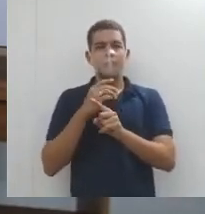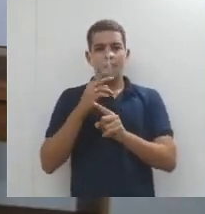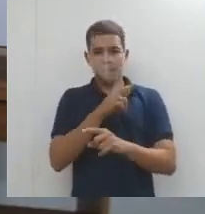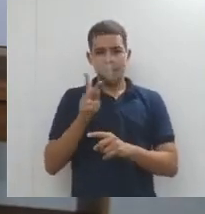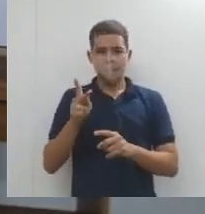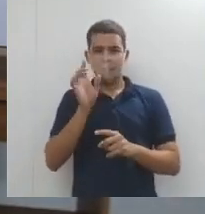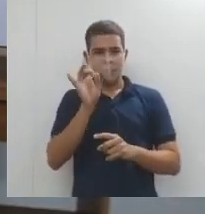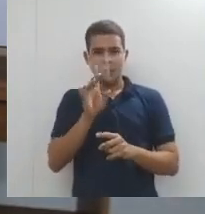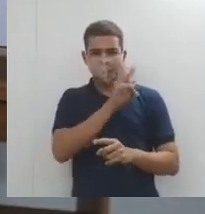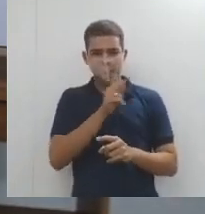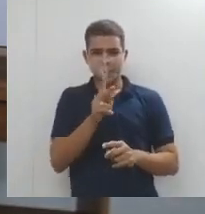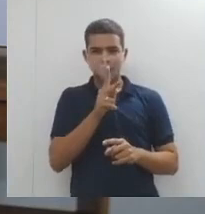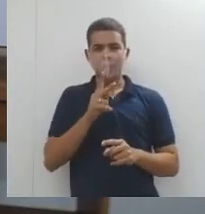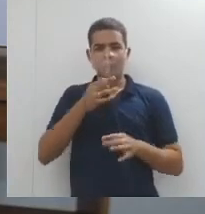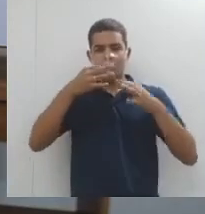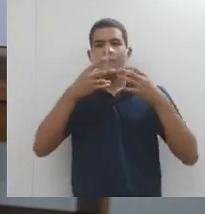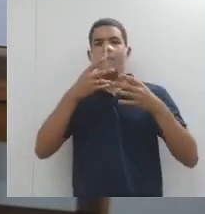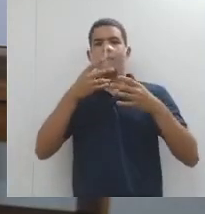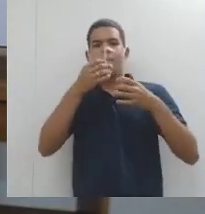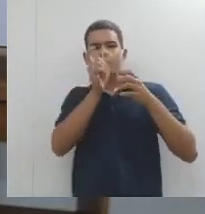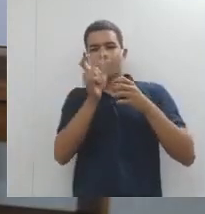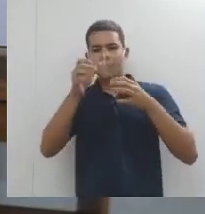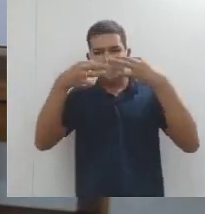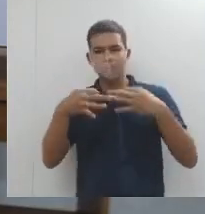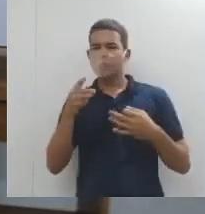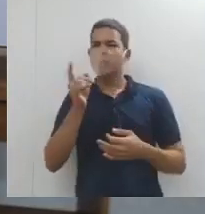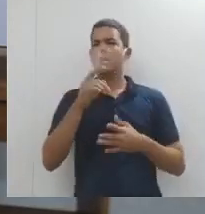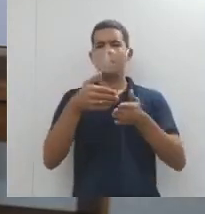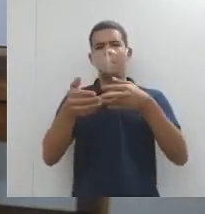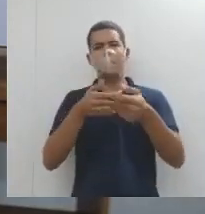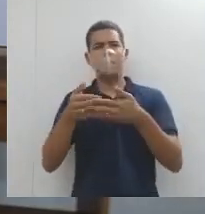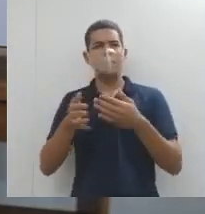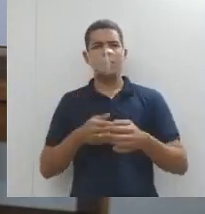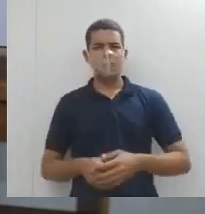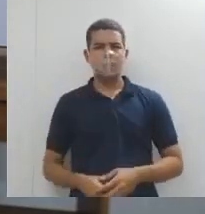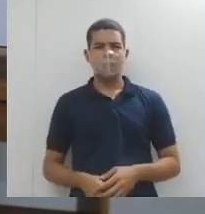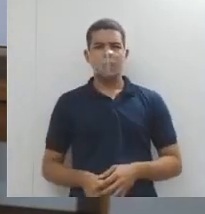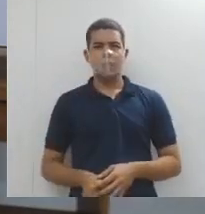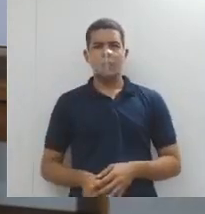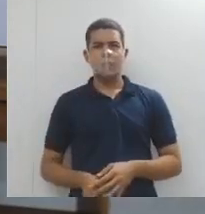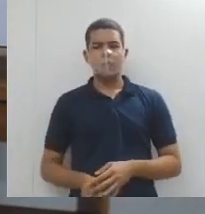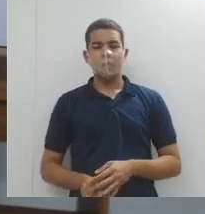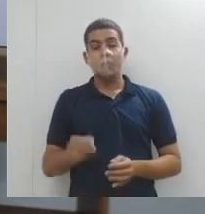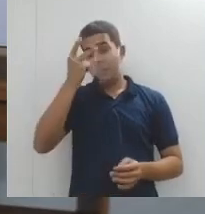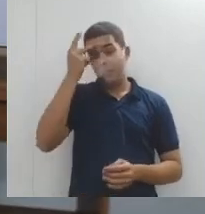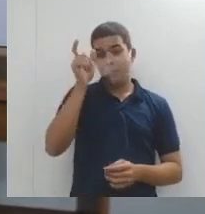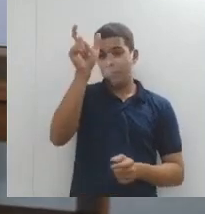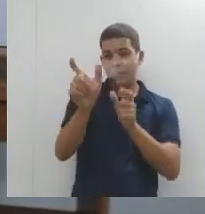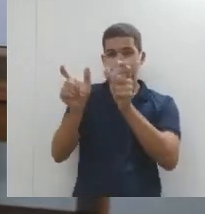portuguesa. Mas em situações onde você, a situação comunicativa, você está com pessoas de baixa